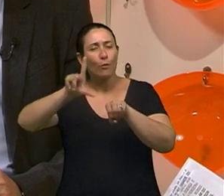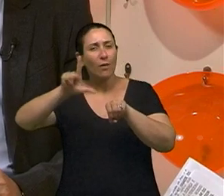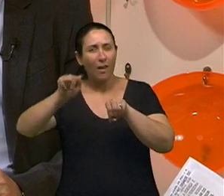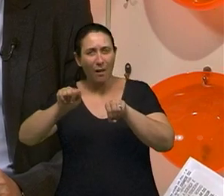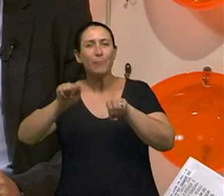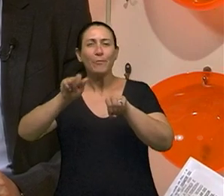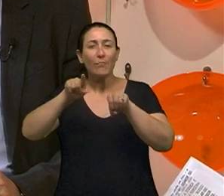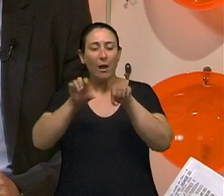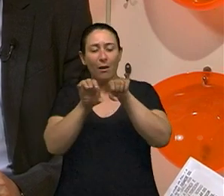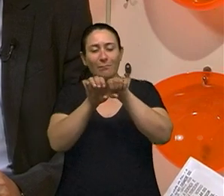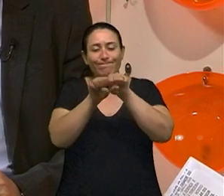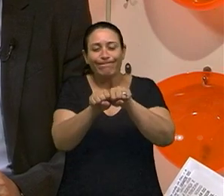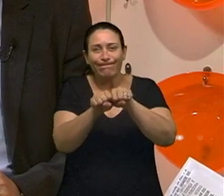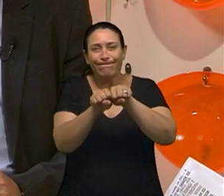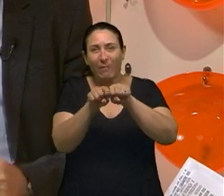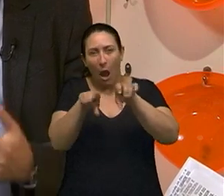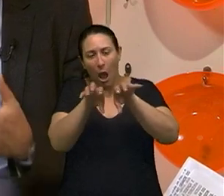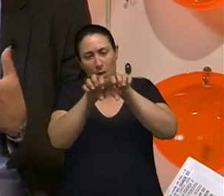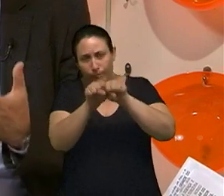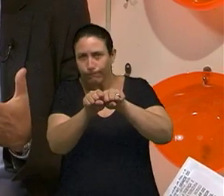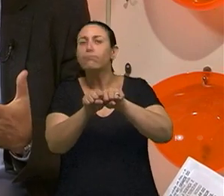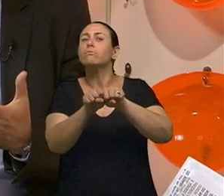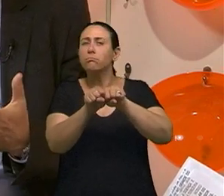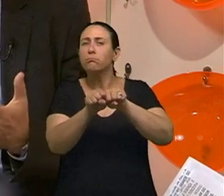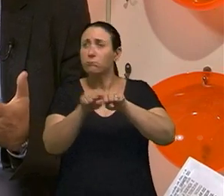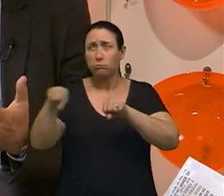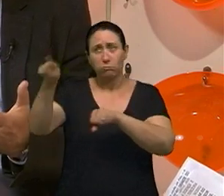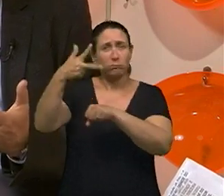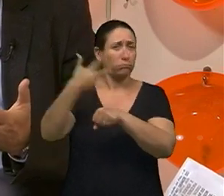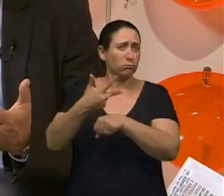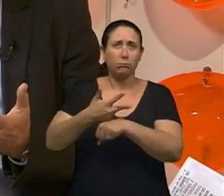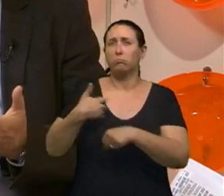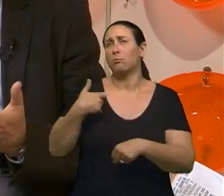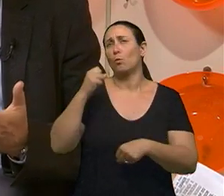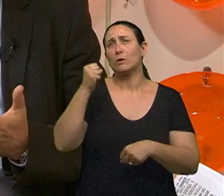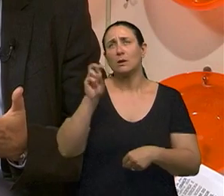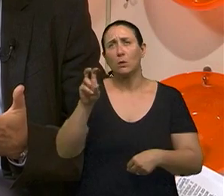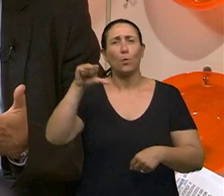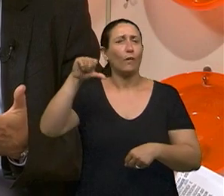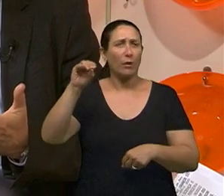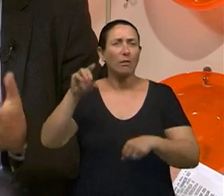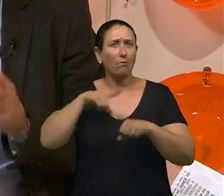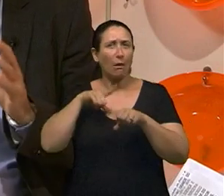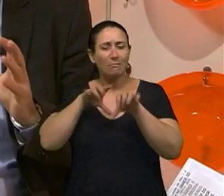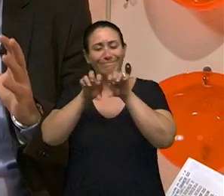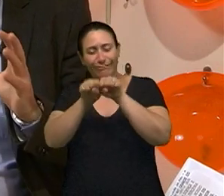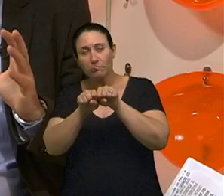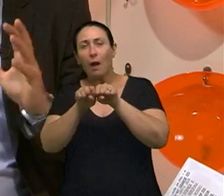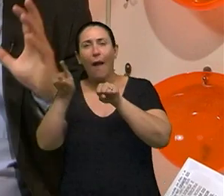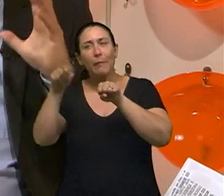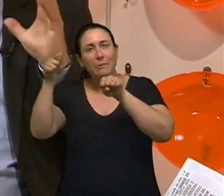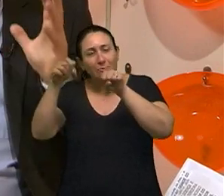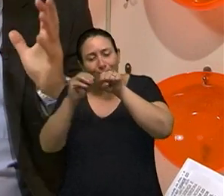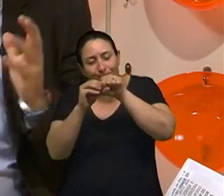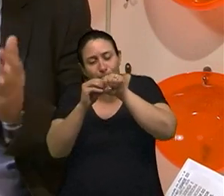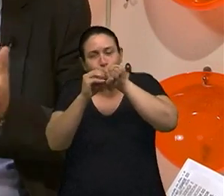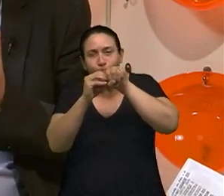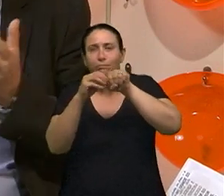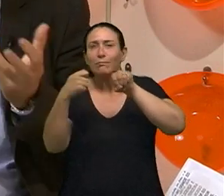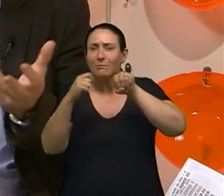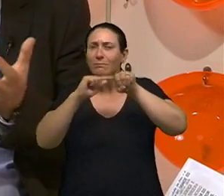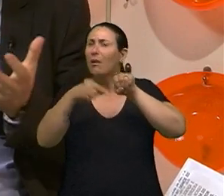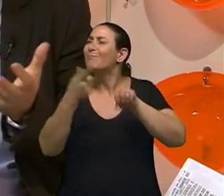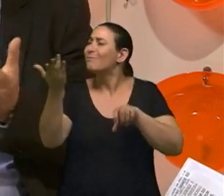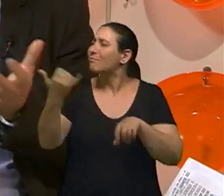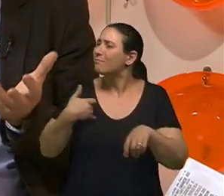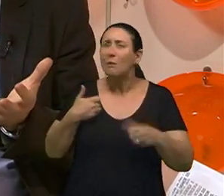aórtica estreitamento da válvula órtico em um paciente idoso de 85 90 95 anos e às vezes ess paciente tá Lúcio tem uma